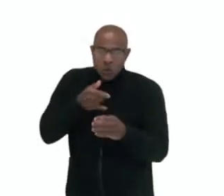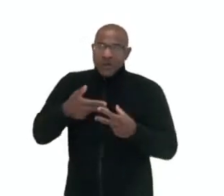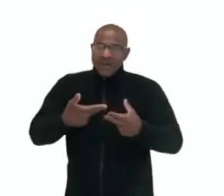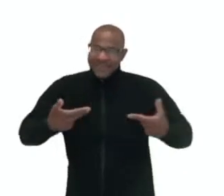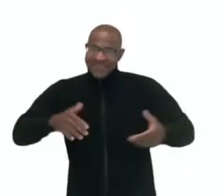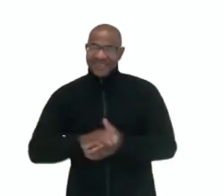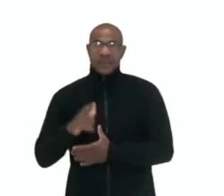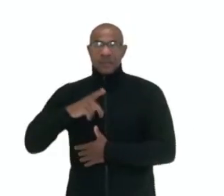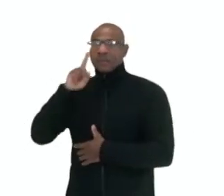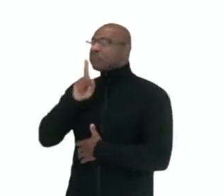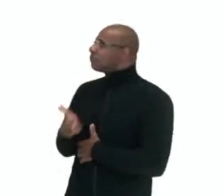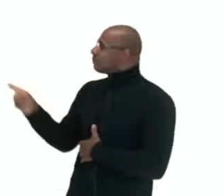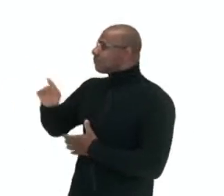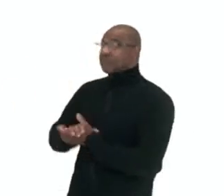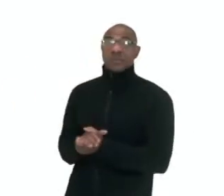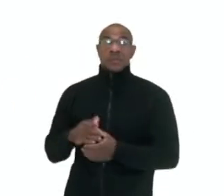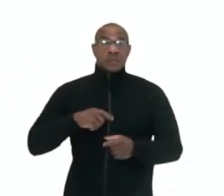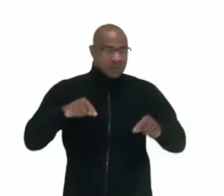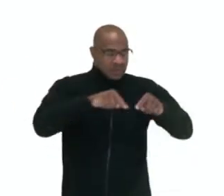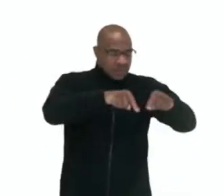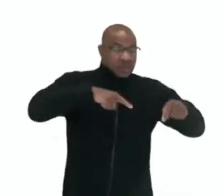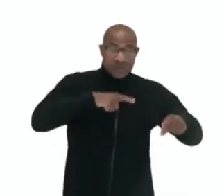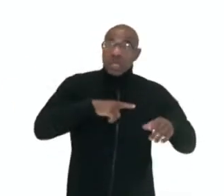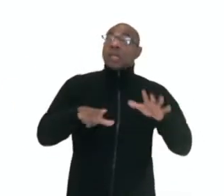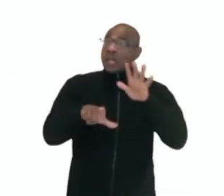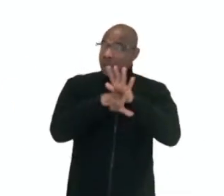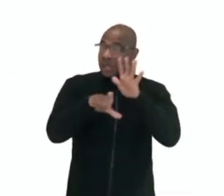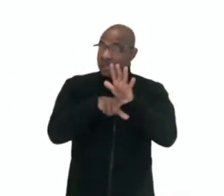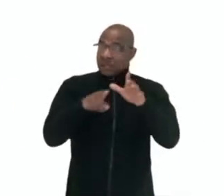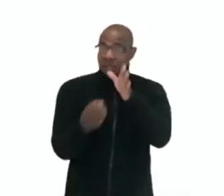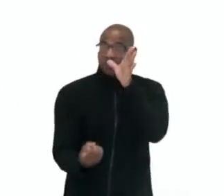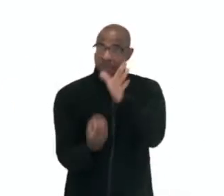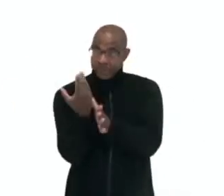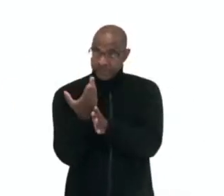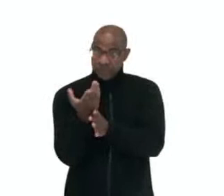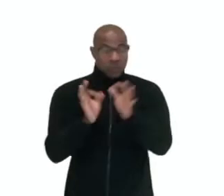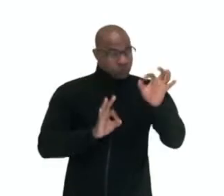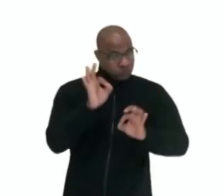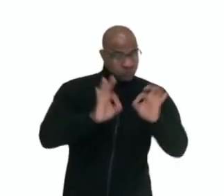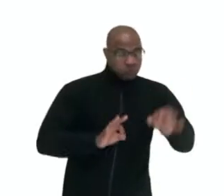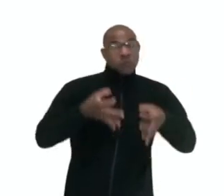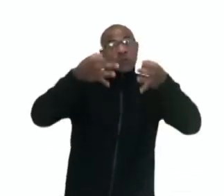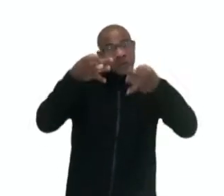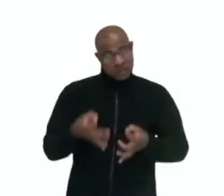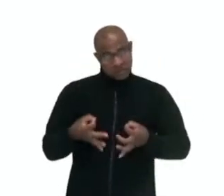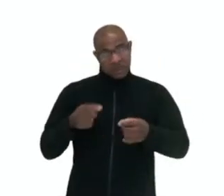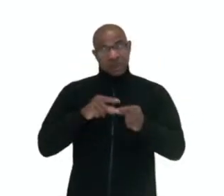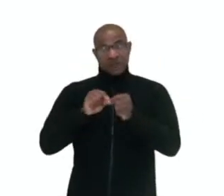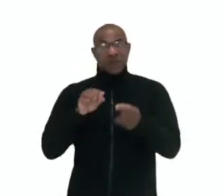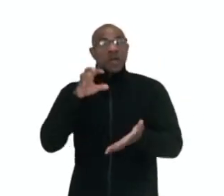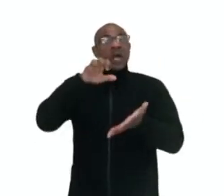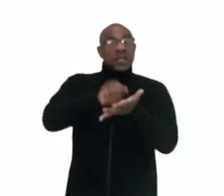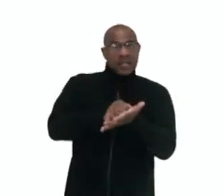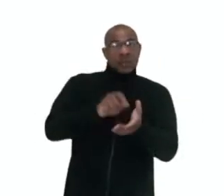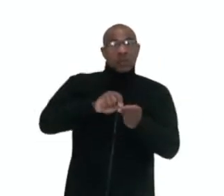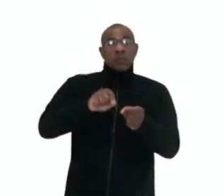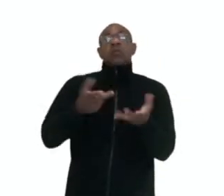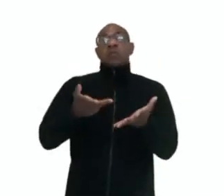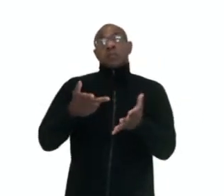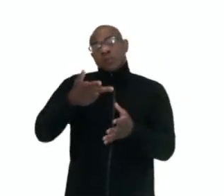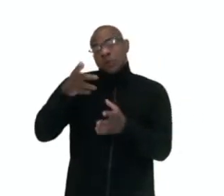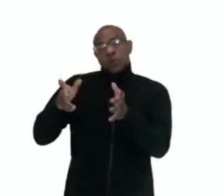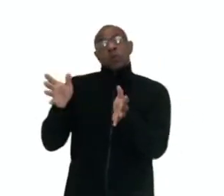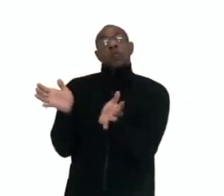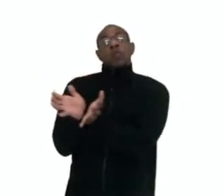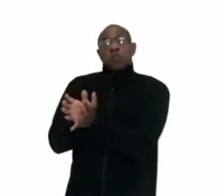pequenos proprietários, foi criada a portaria, que normatiza procedimentos para o cadastramento de tradicionais produtores